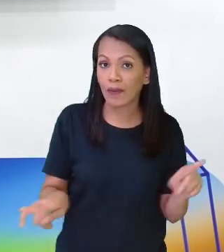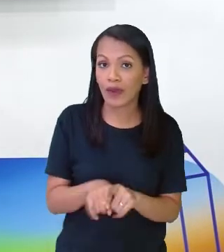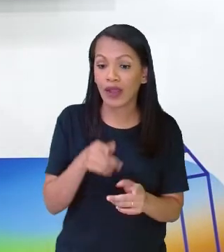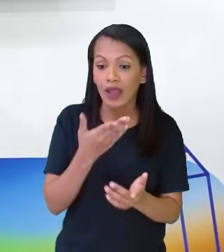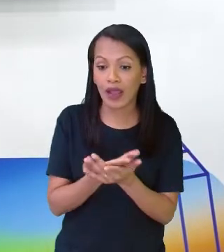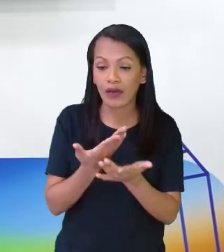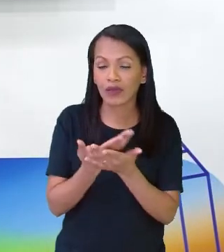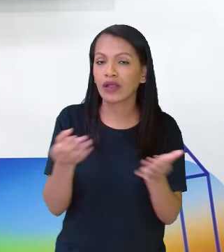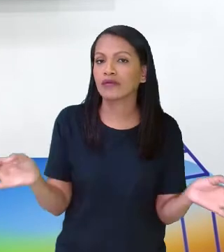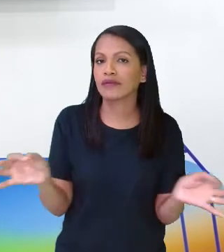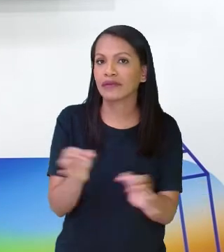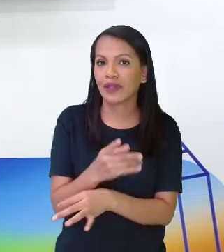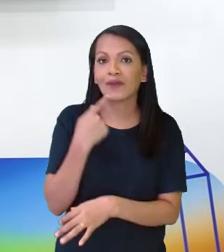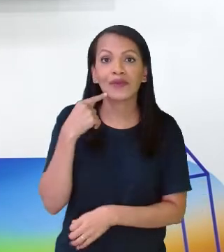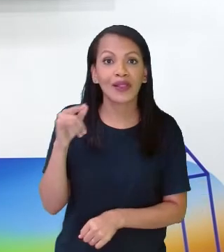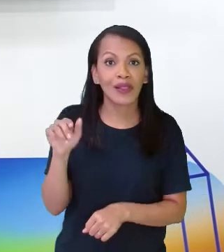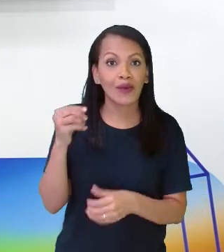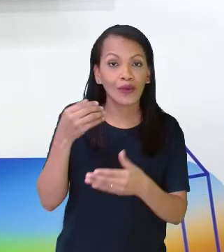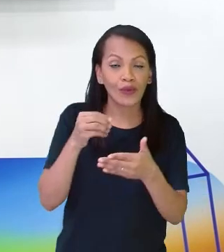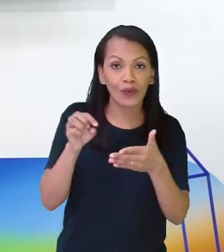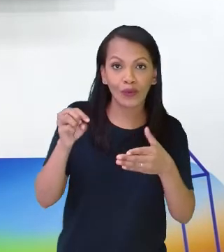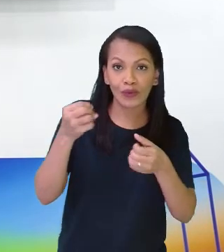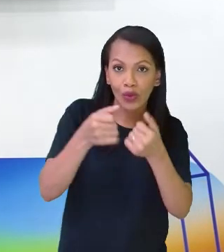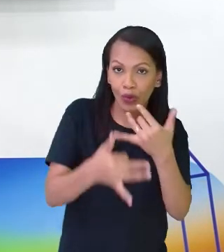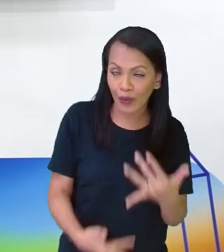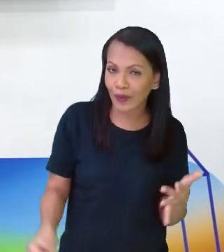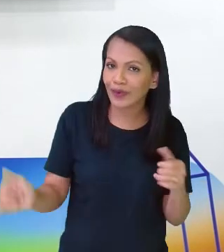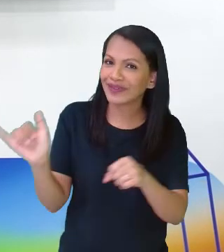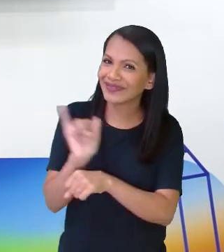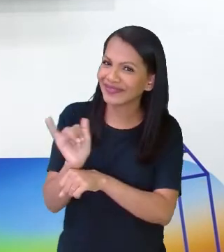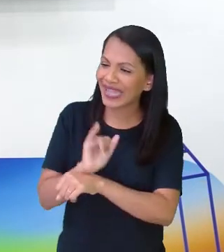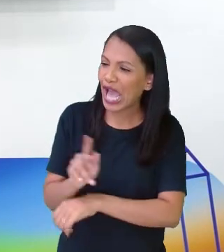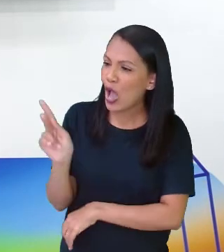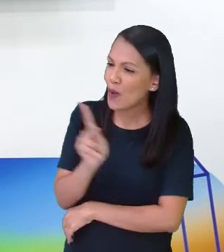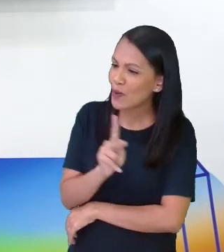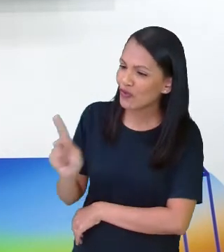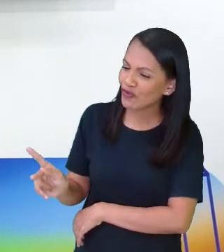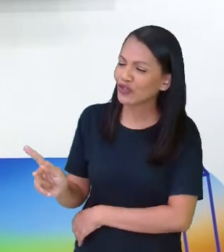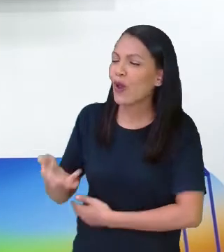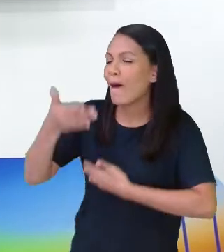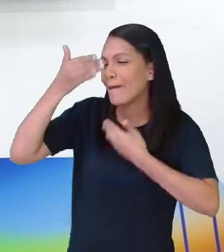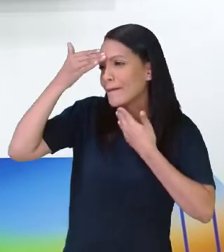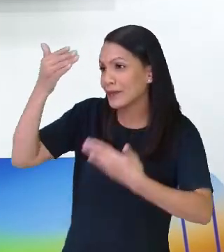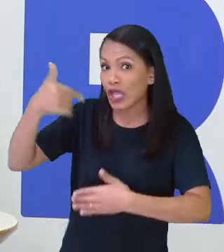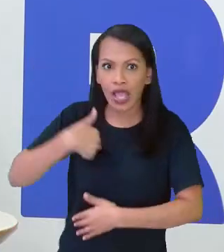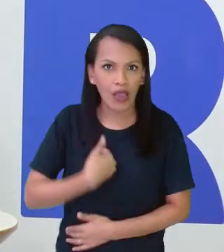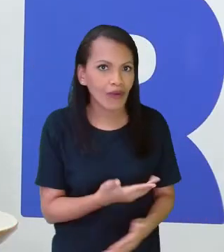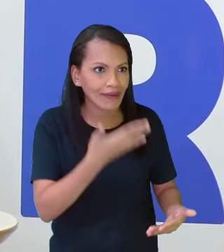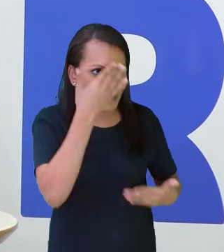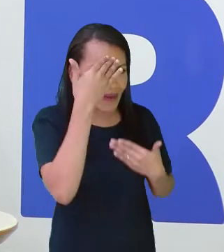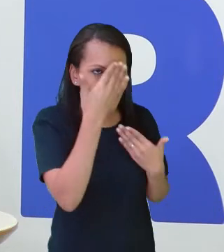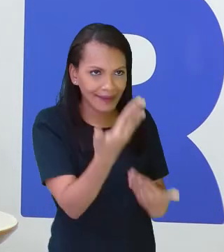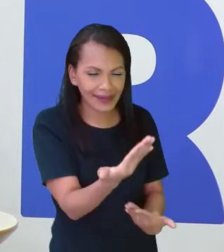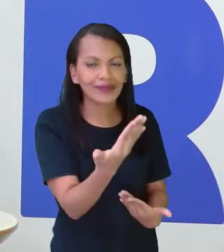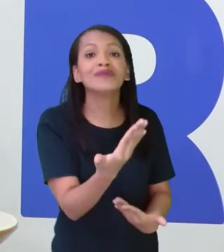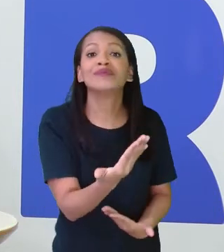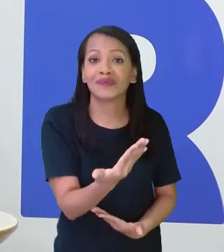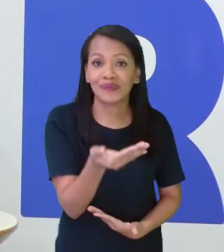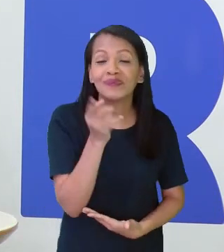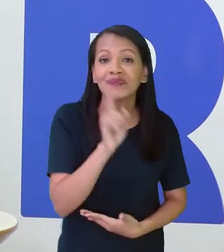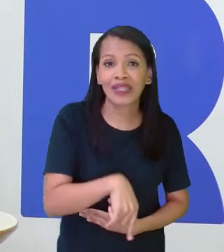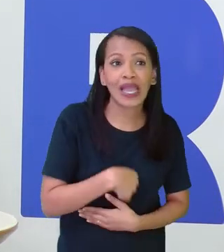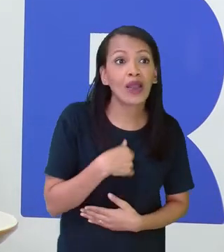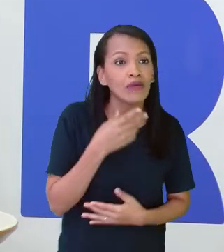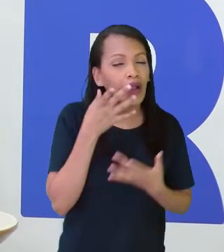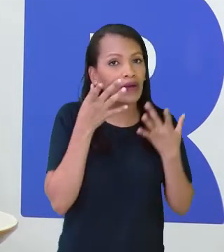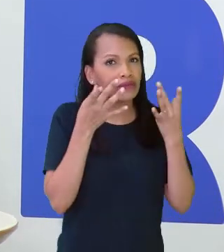terminando, você coloca no comentário lá no YouTube. Professora, muito obrigado. Né? Eu quem agradeço, rapidinho, professor. né? Inclusive, fiquei